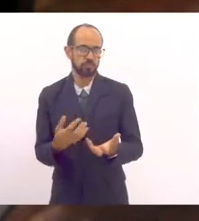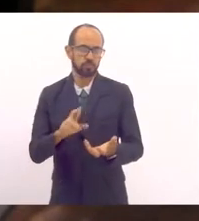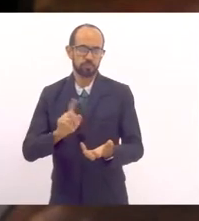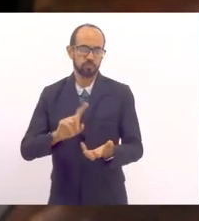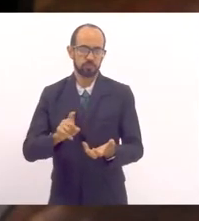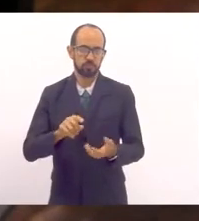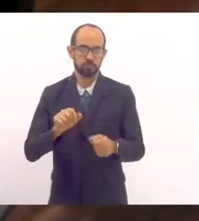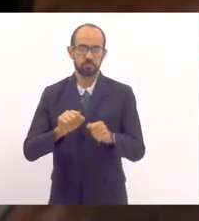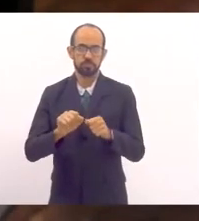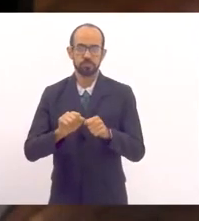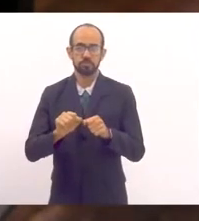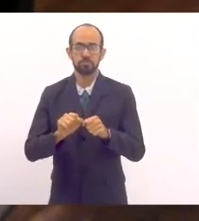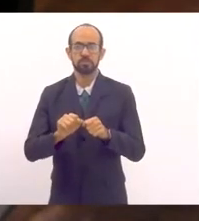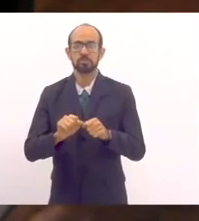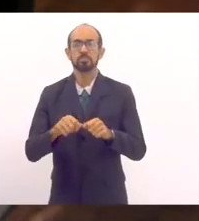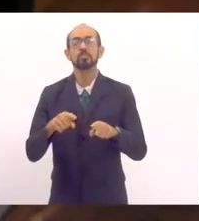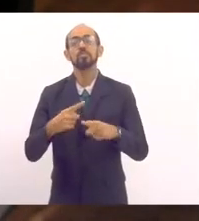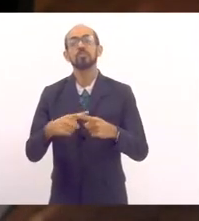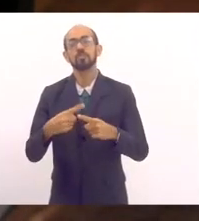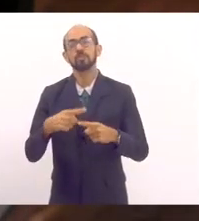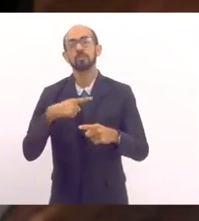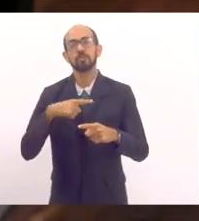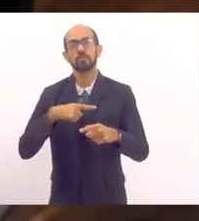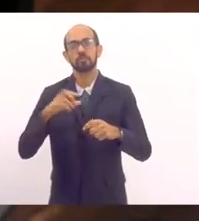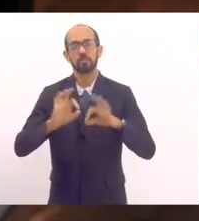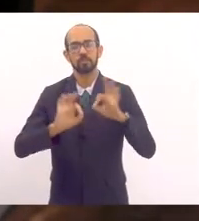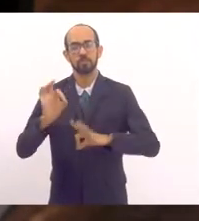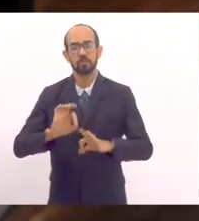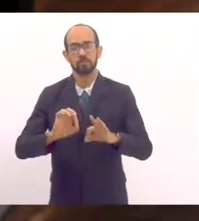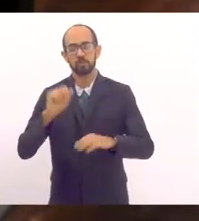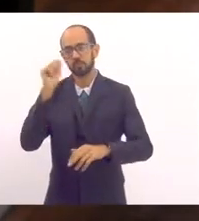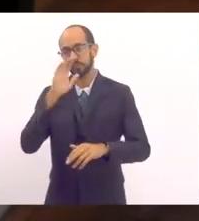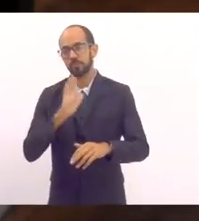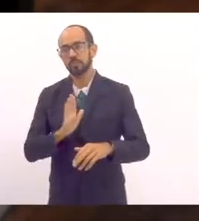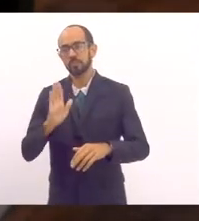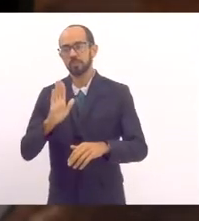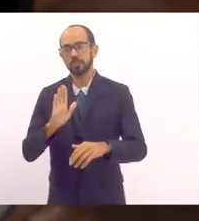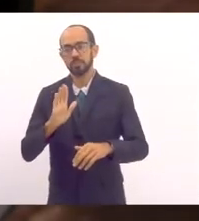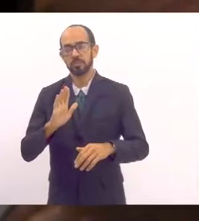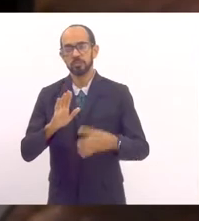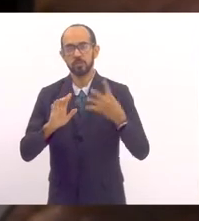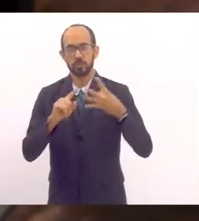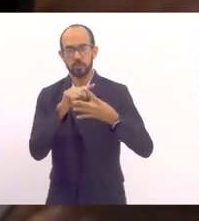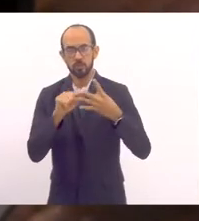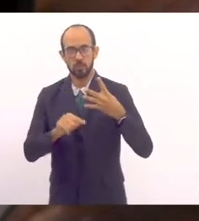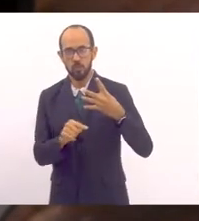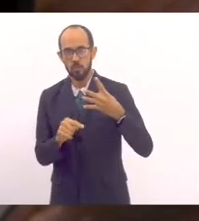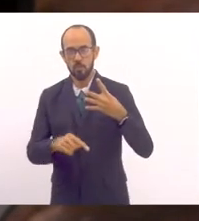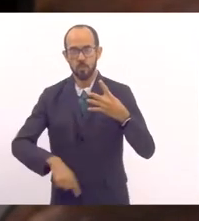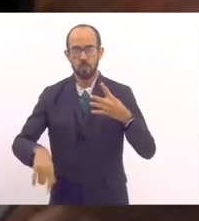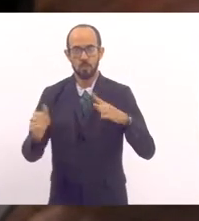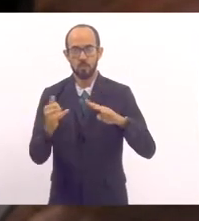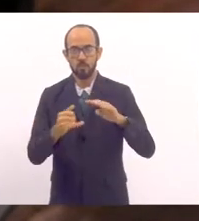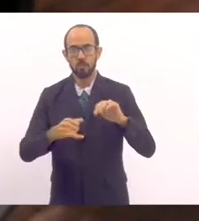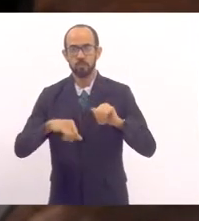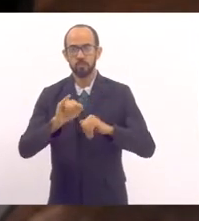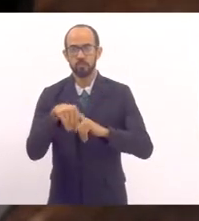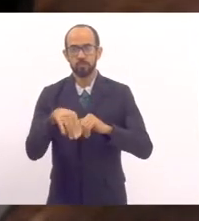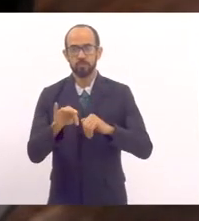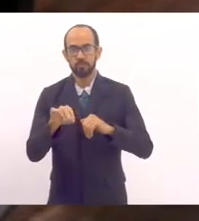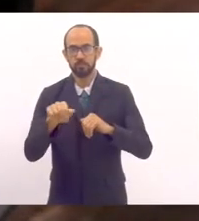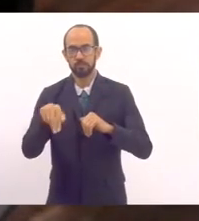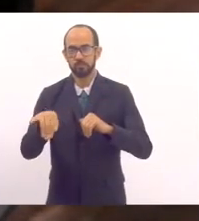nacional. E se está no plano nacional, deputada, nós temos 4 instâncias de turismo oficial.